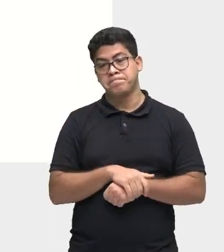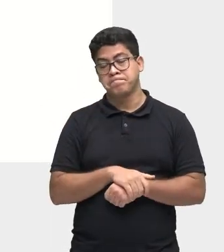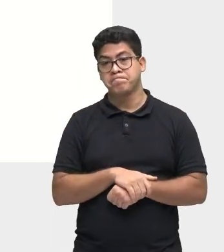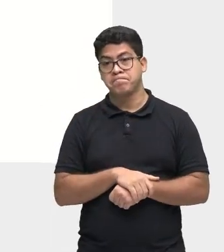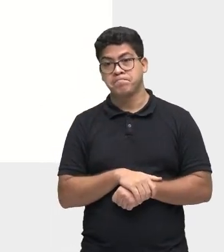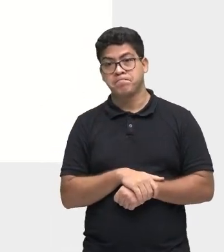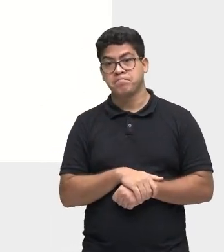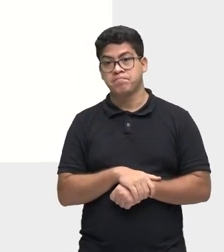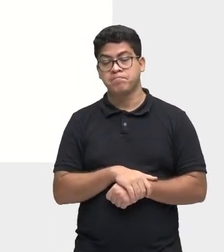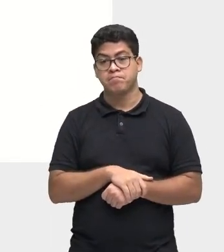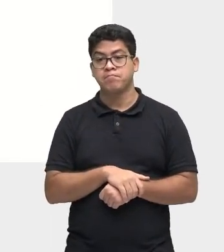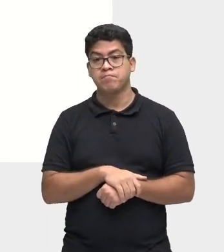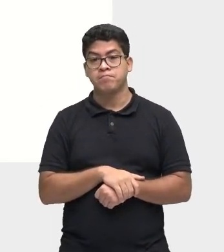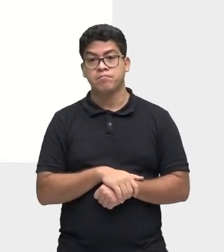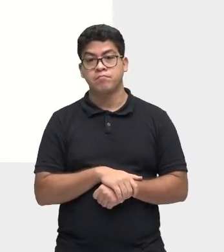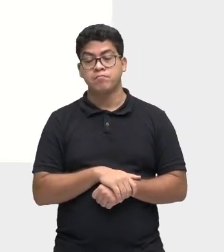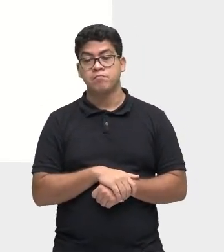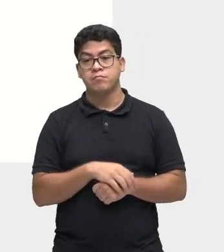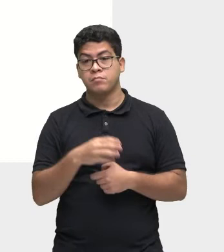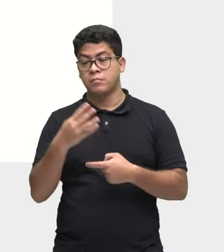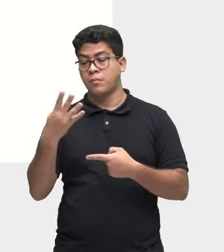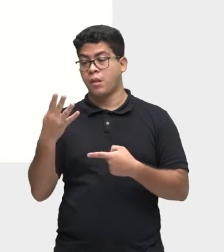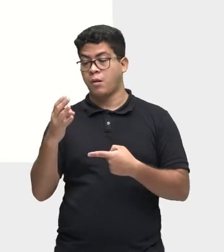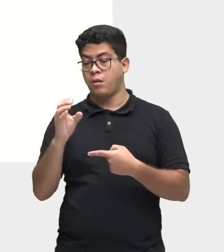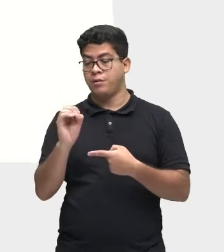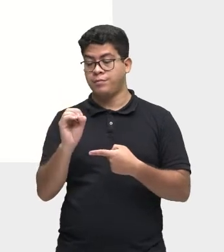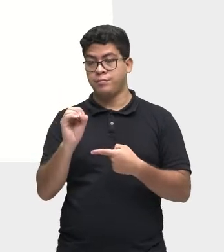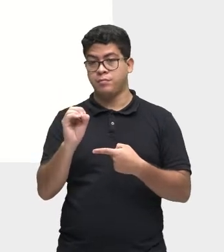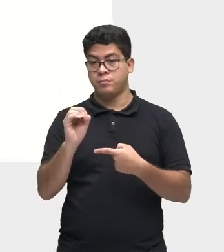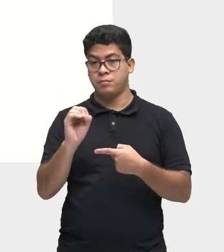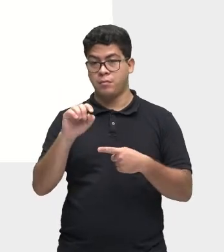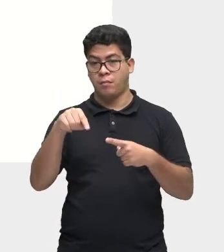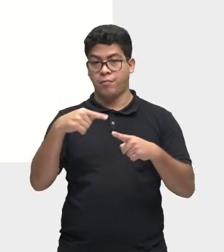Aí, 40 vezes 600 vai dar